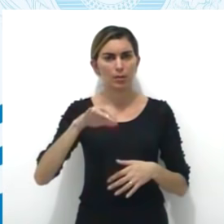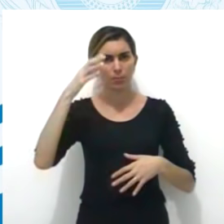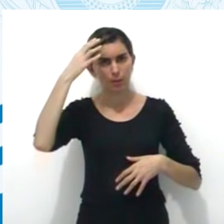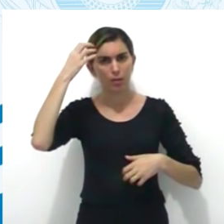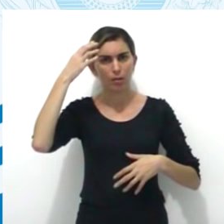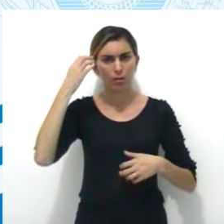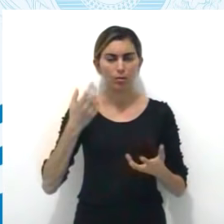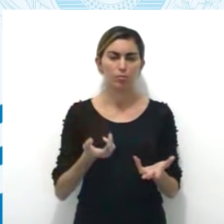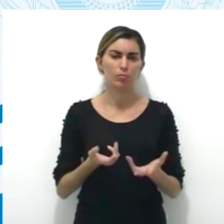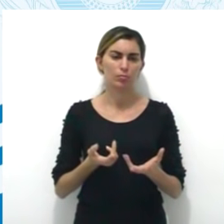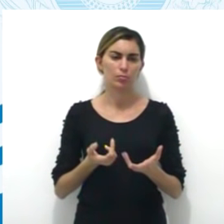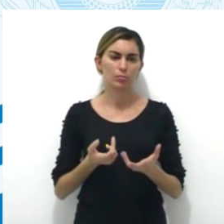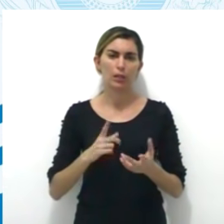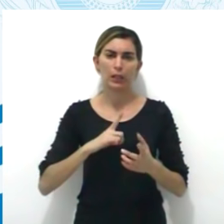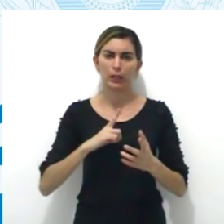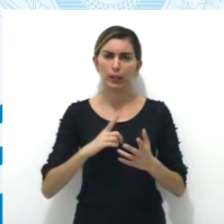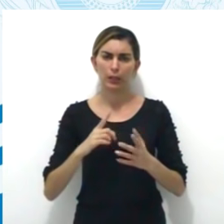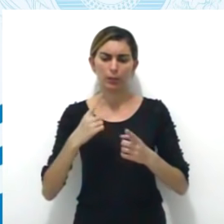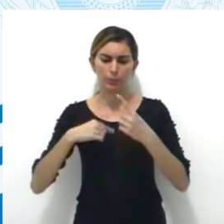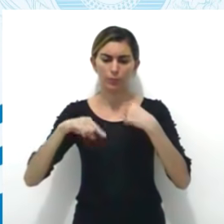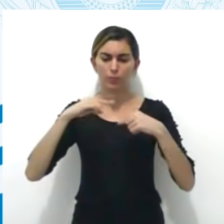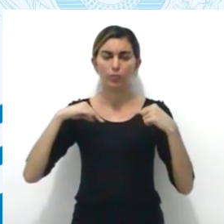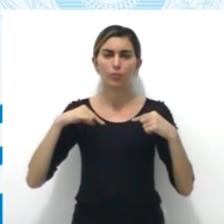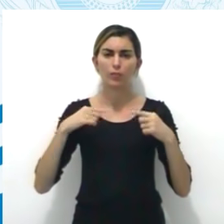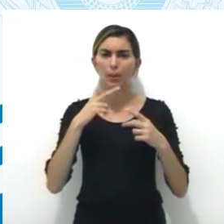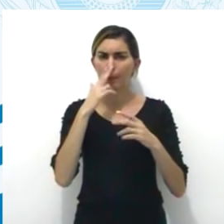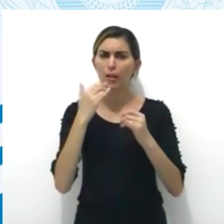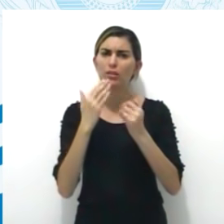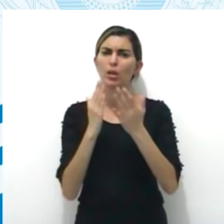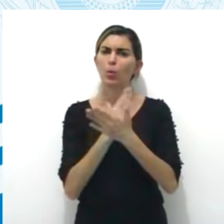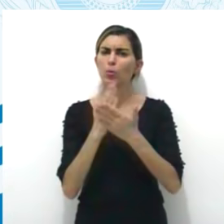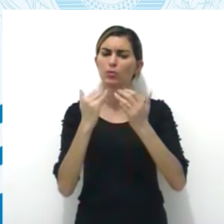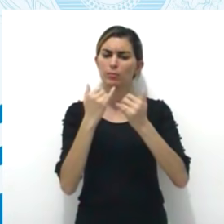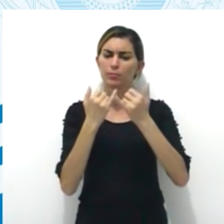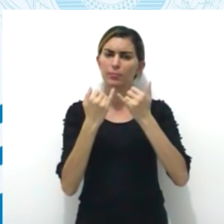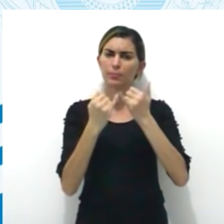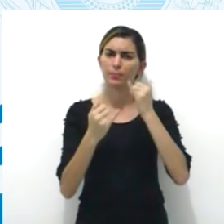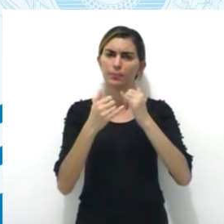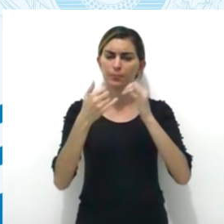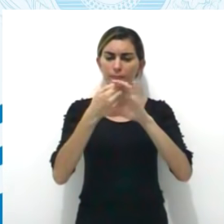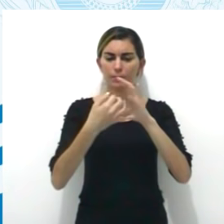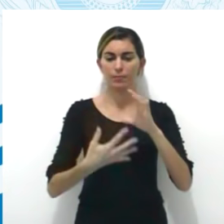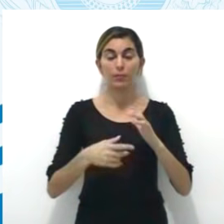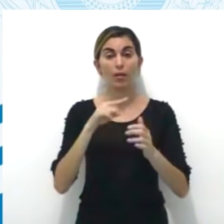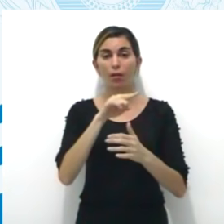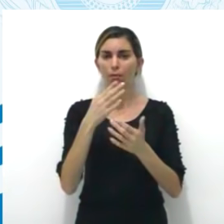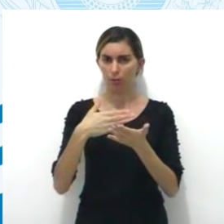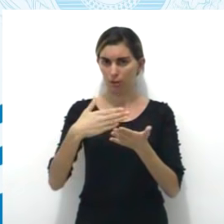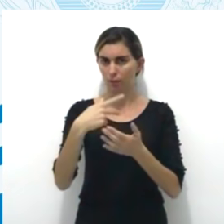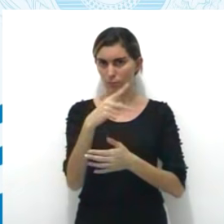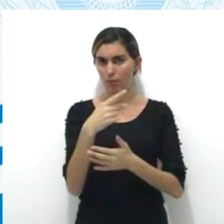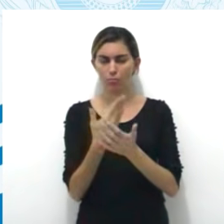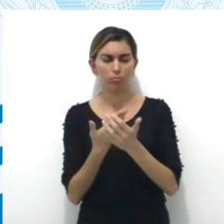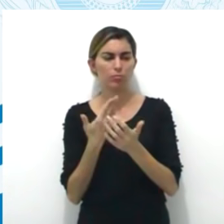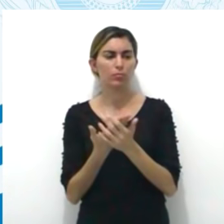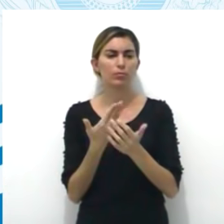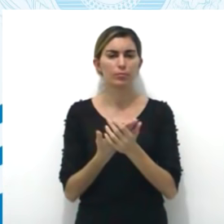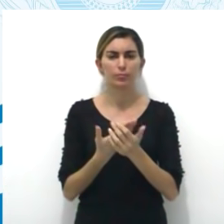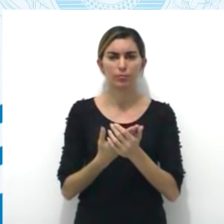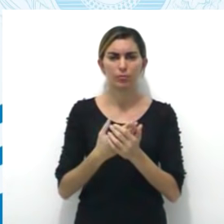de macacos têm um ancestral comum. Então, Charles Darwin, lá no seu livro,